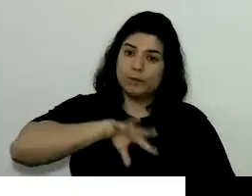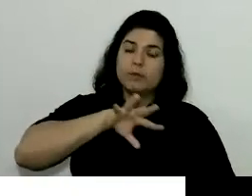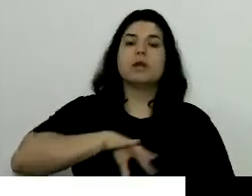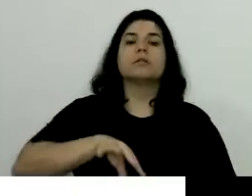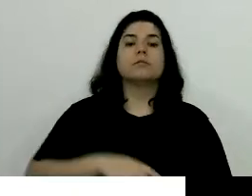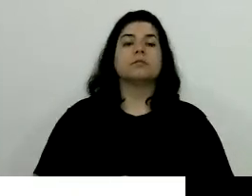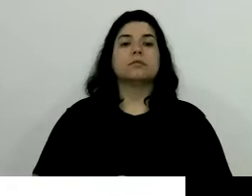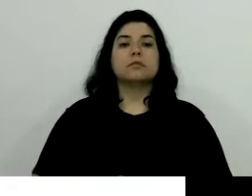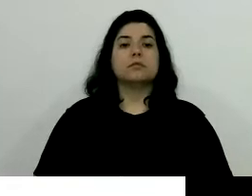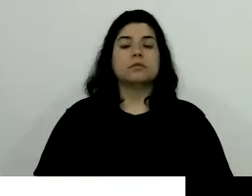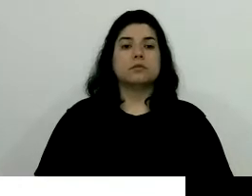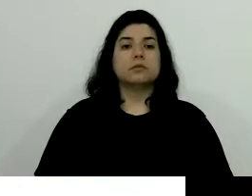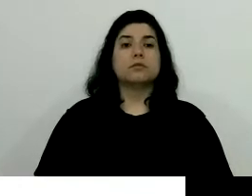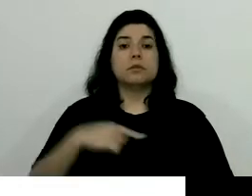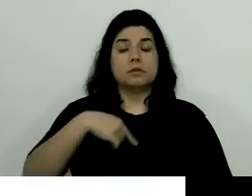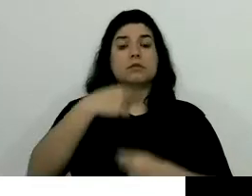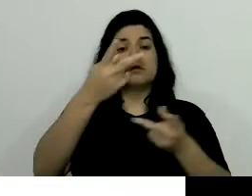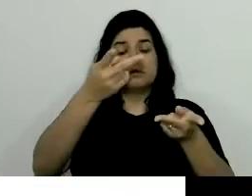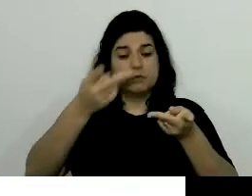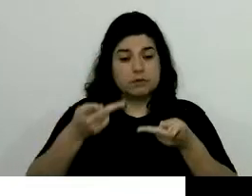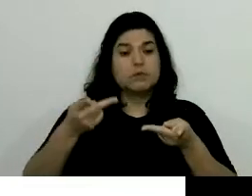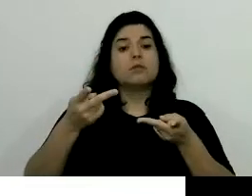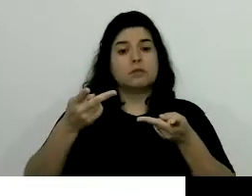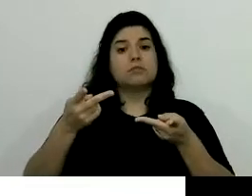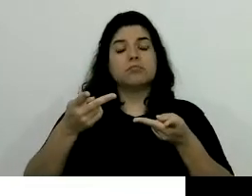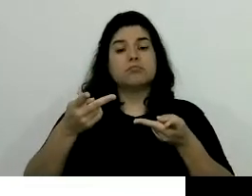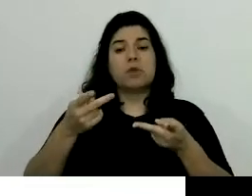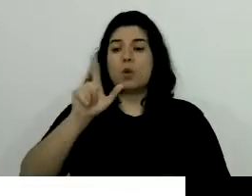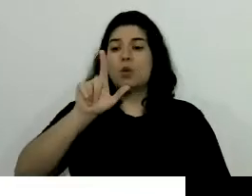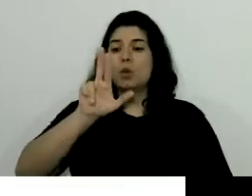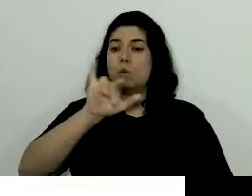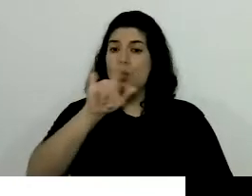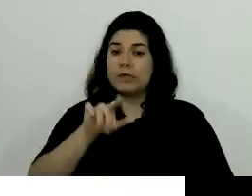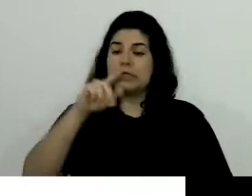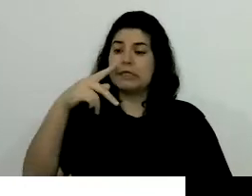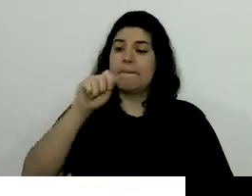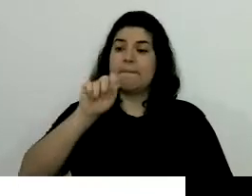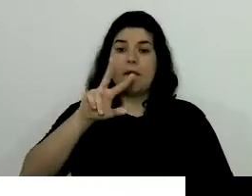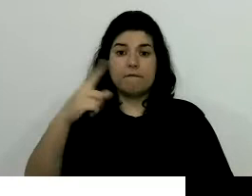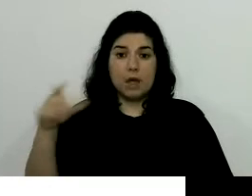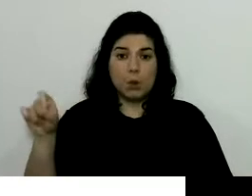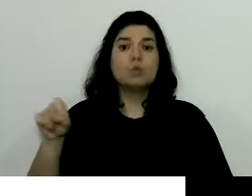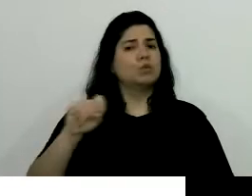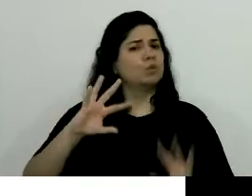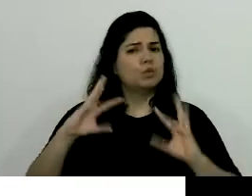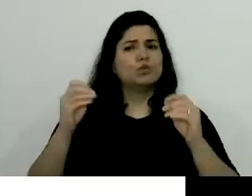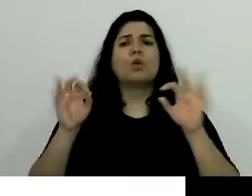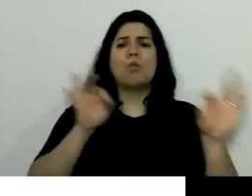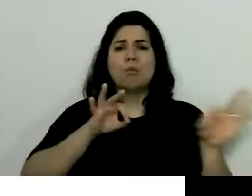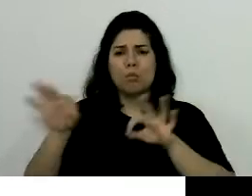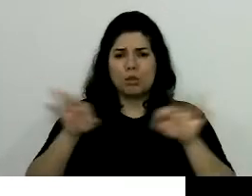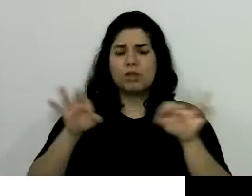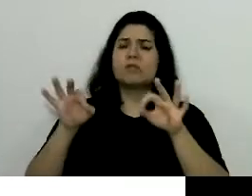Pavão, nós recebemos o Luiz Pavão. Então, vejam, esse processo todo, e que seguiu, né, com